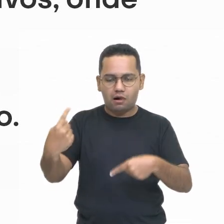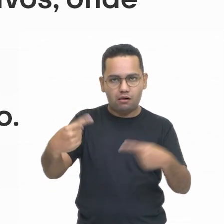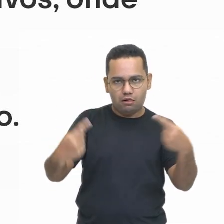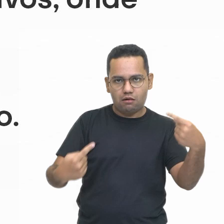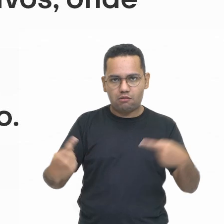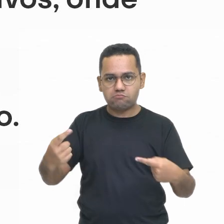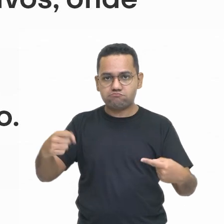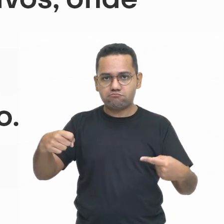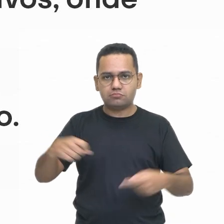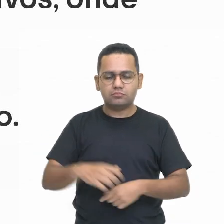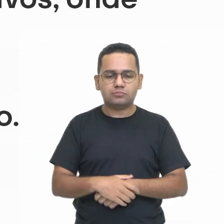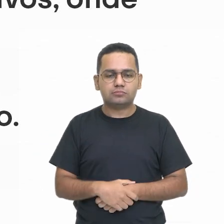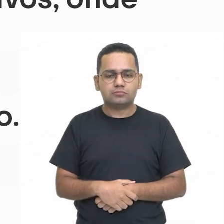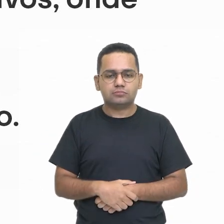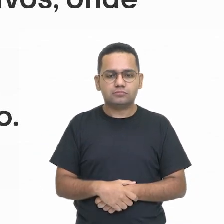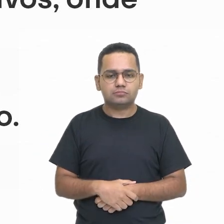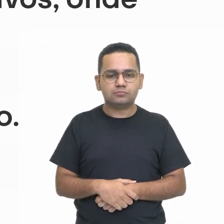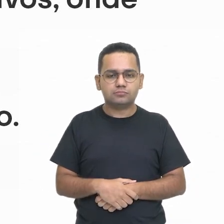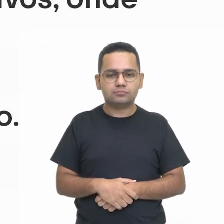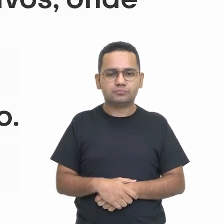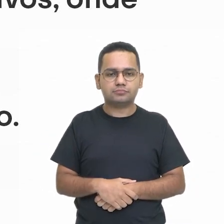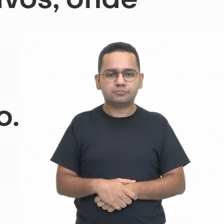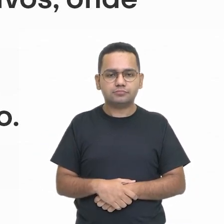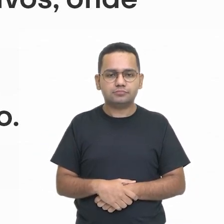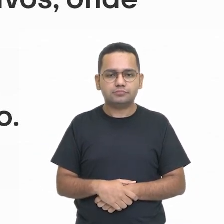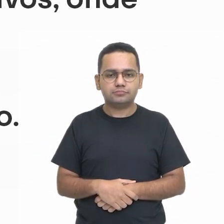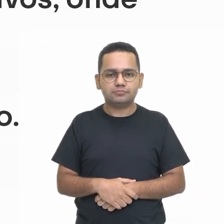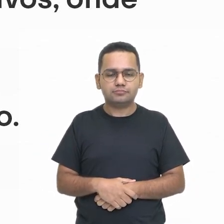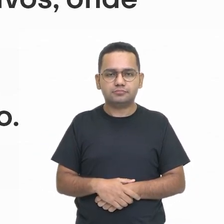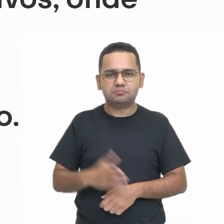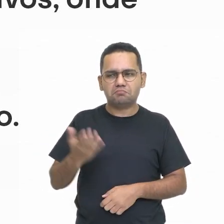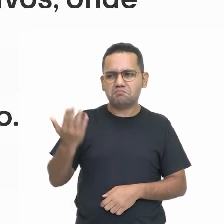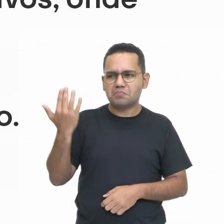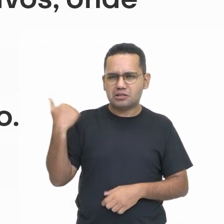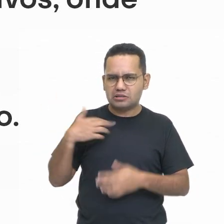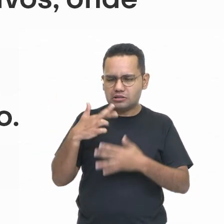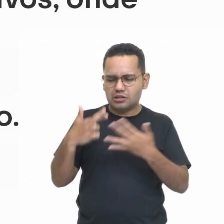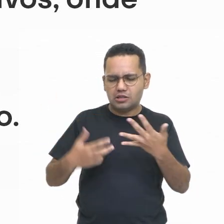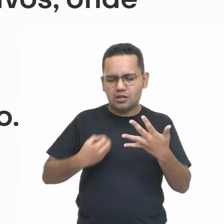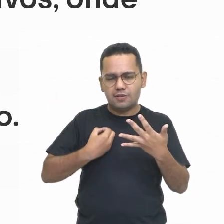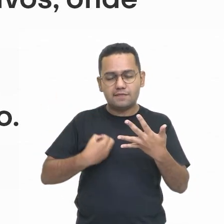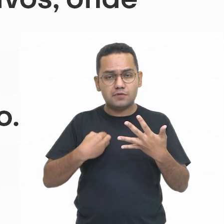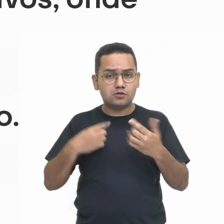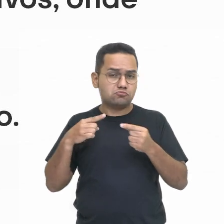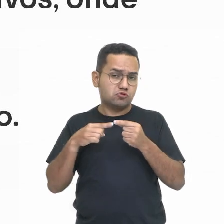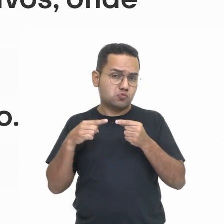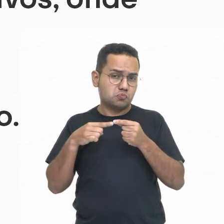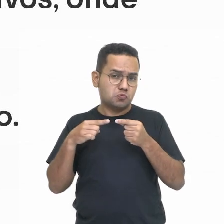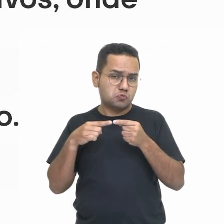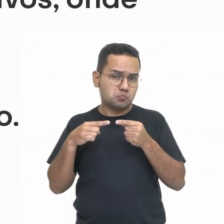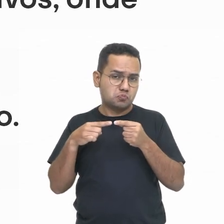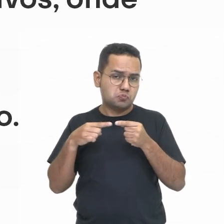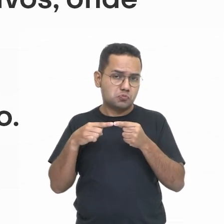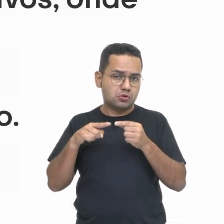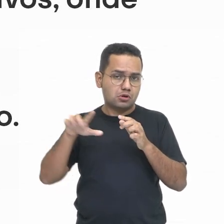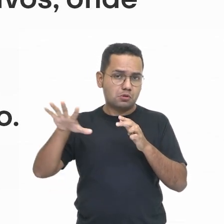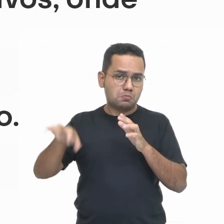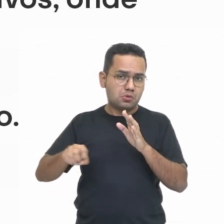Provavelmente, esses seres que surgiram e que tinham esse tipo de nutrição